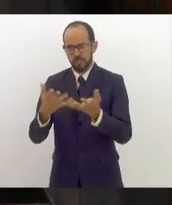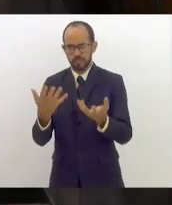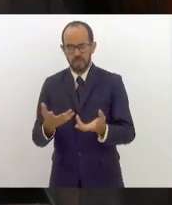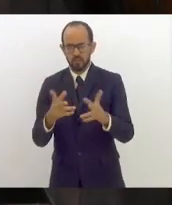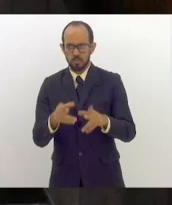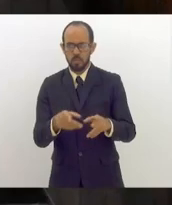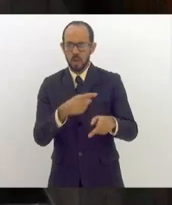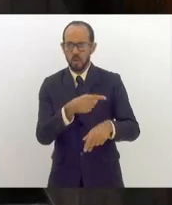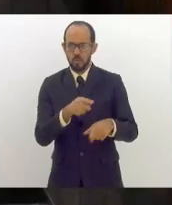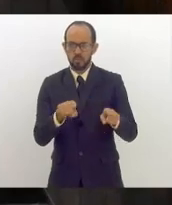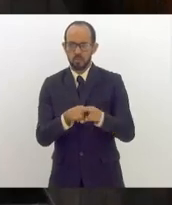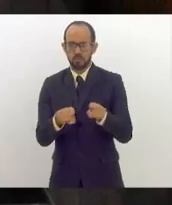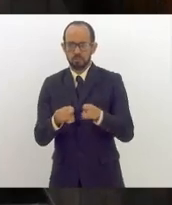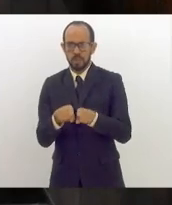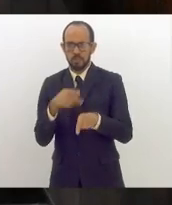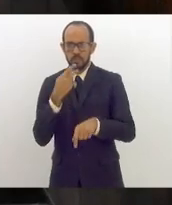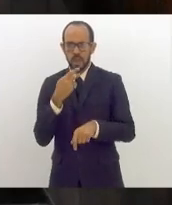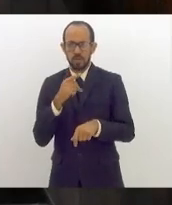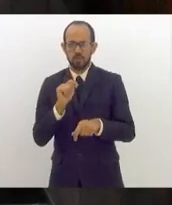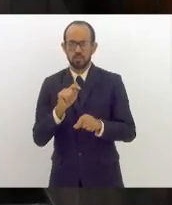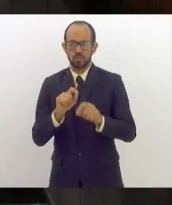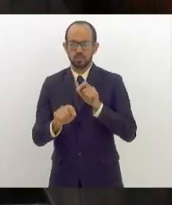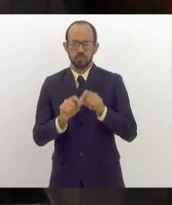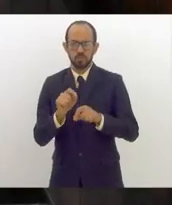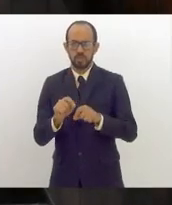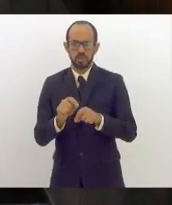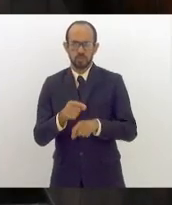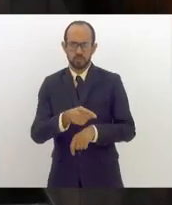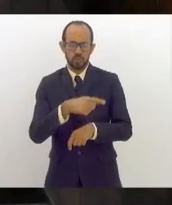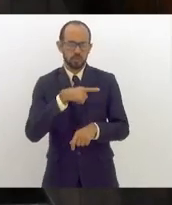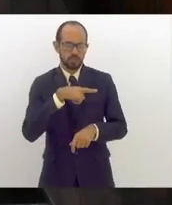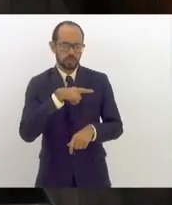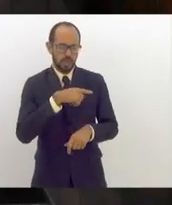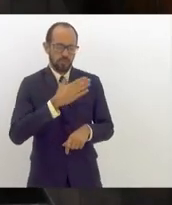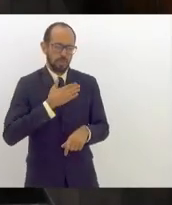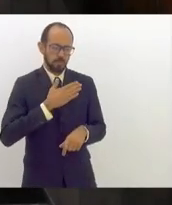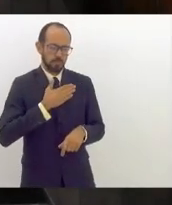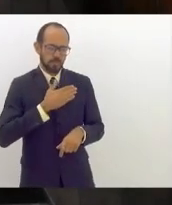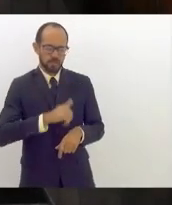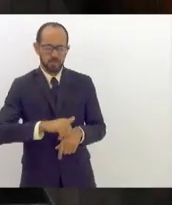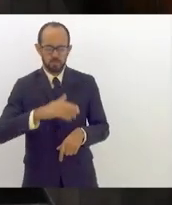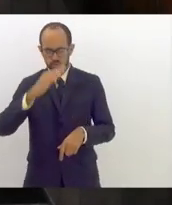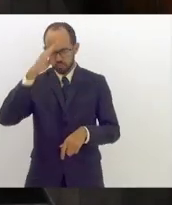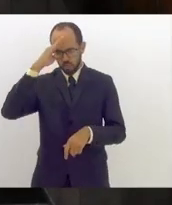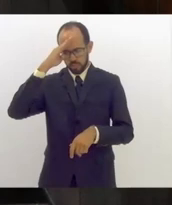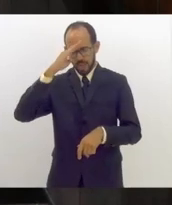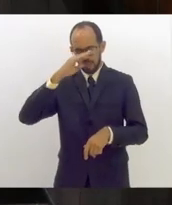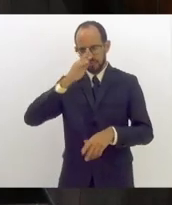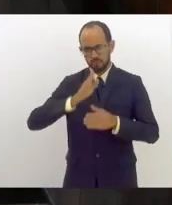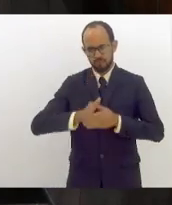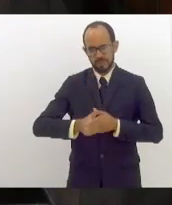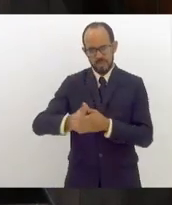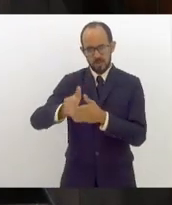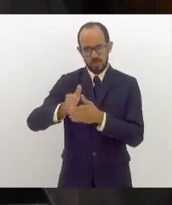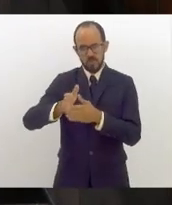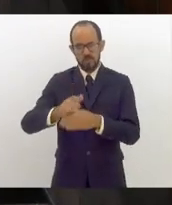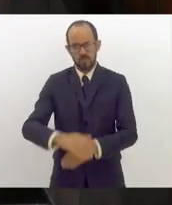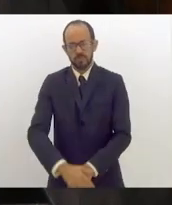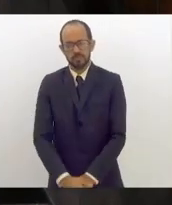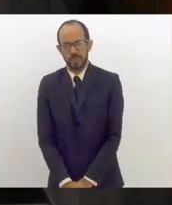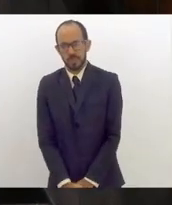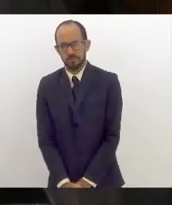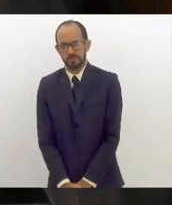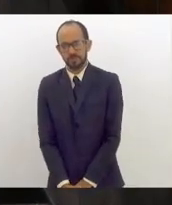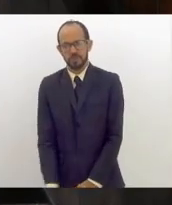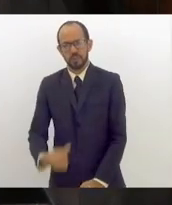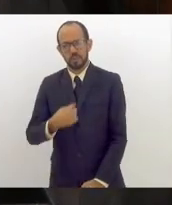e digo também o senhor que o senhor tem em mim um Fiel Soldado que nós advocacia eu sempre estaria ao seu lado queria